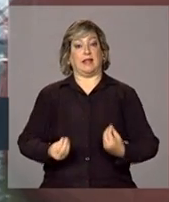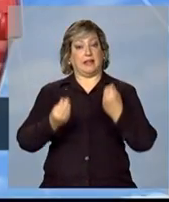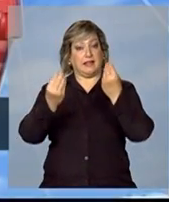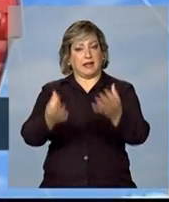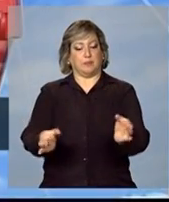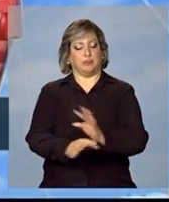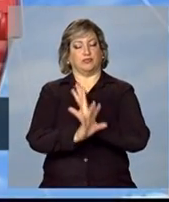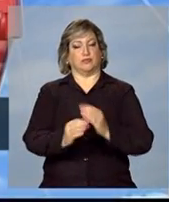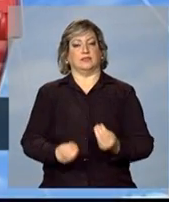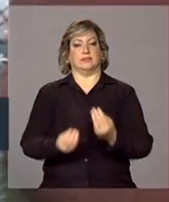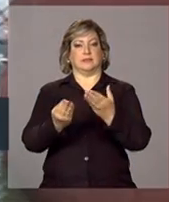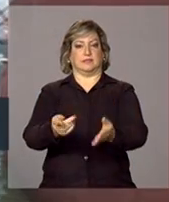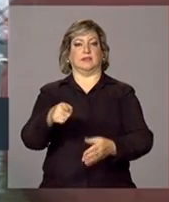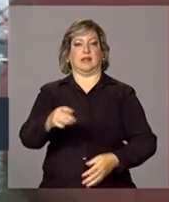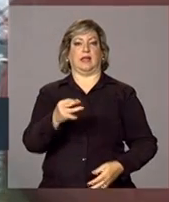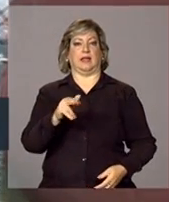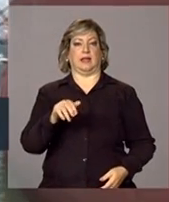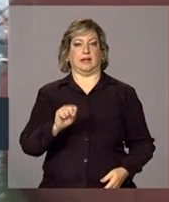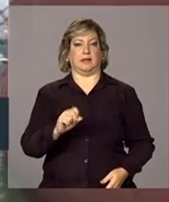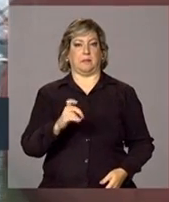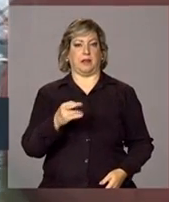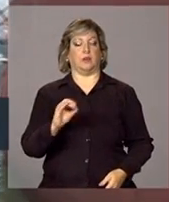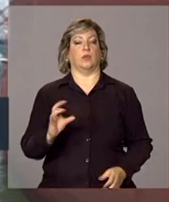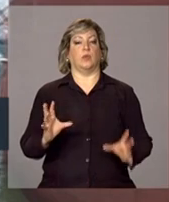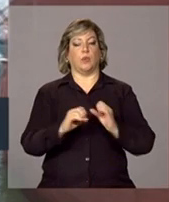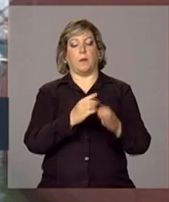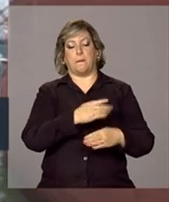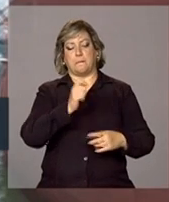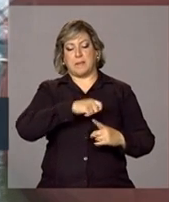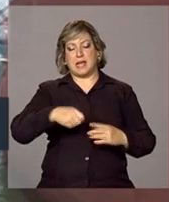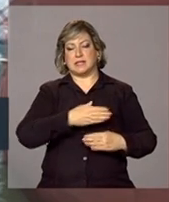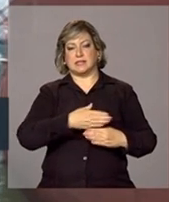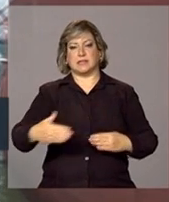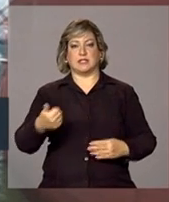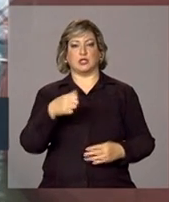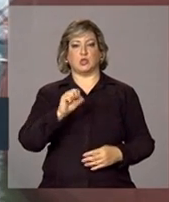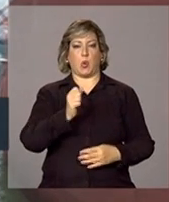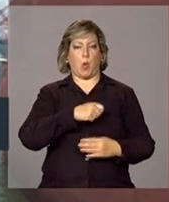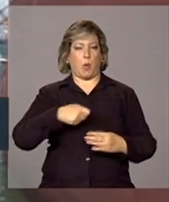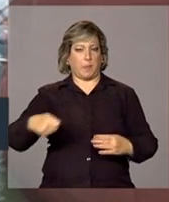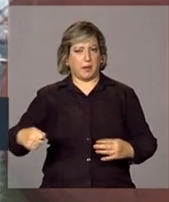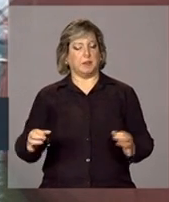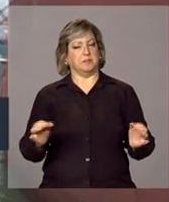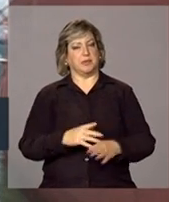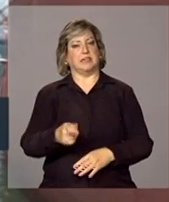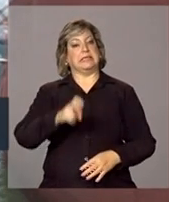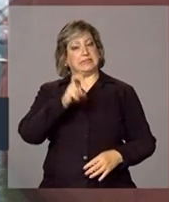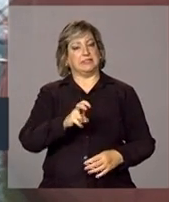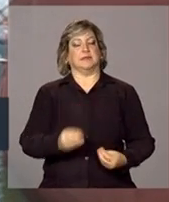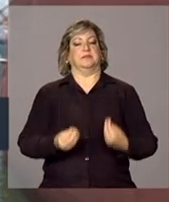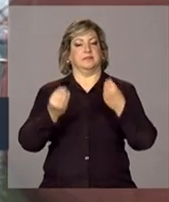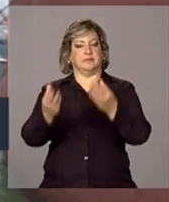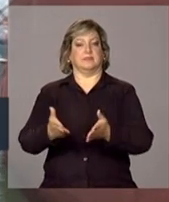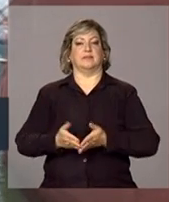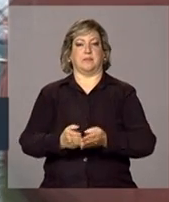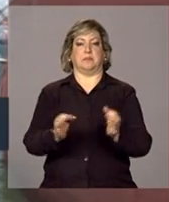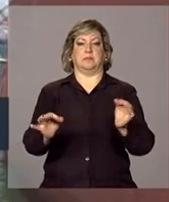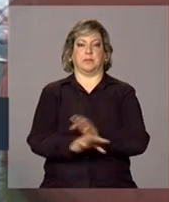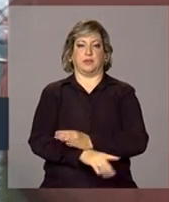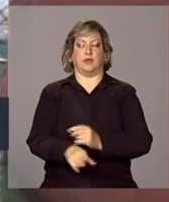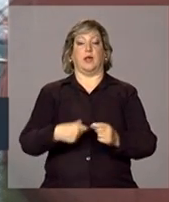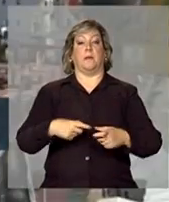Transpetro num período de 18 meses pelo programa de modernização e expansão da